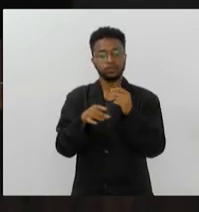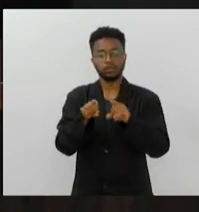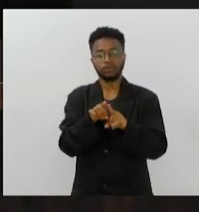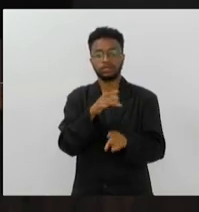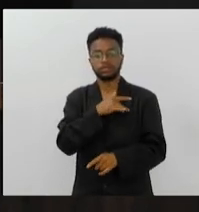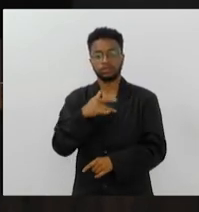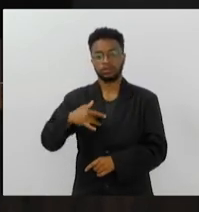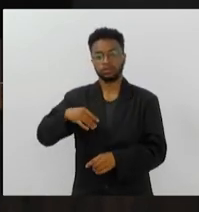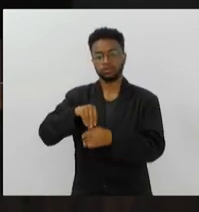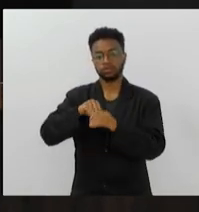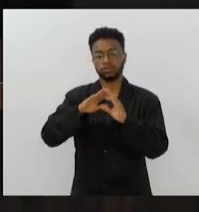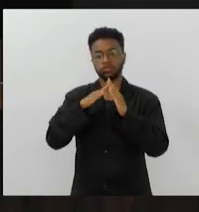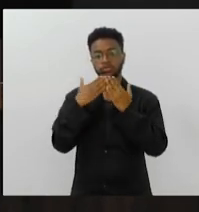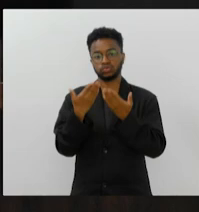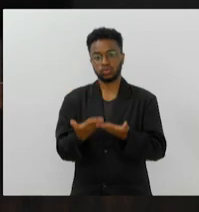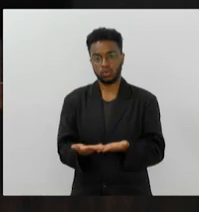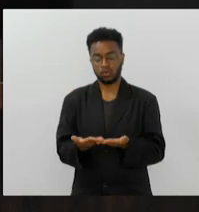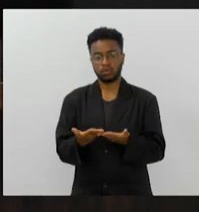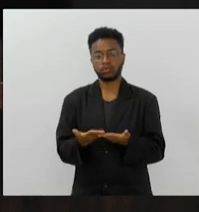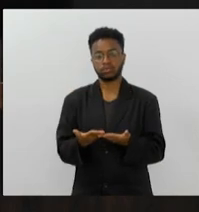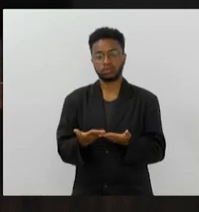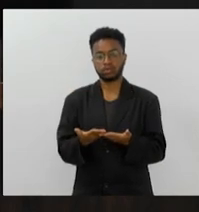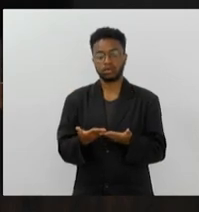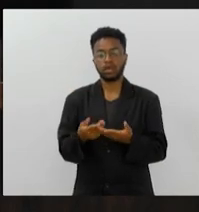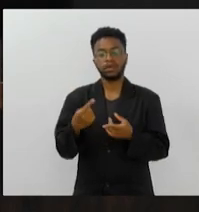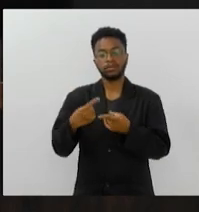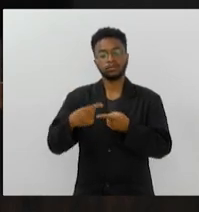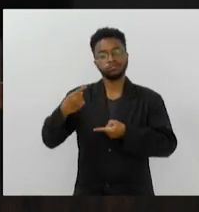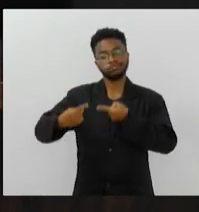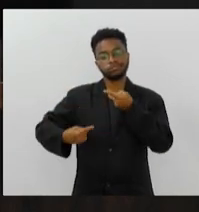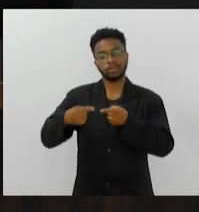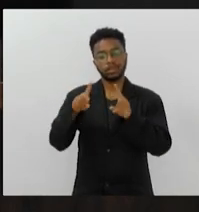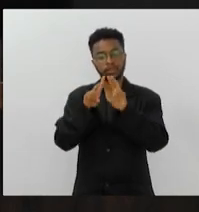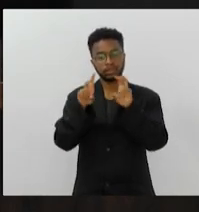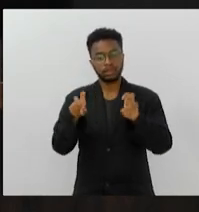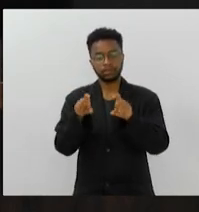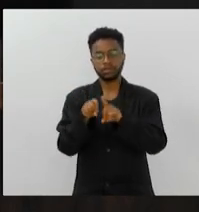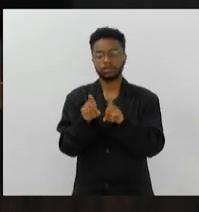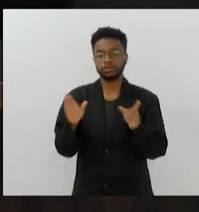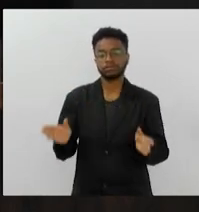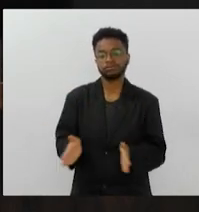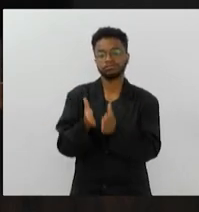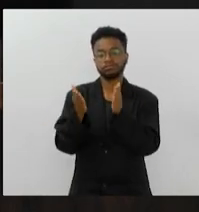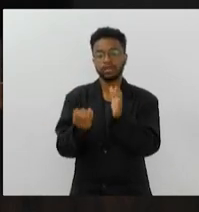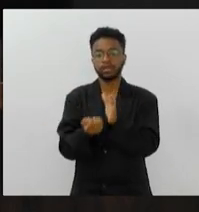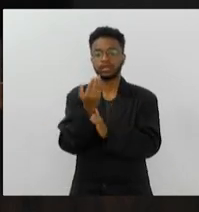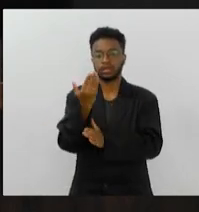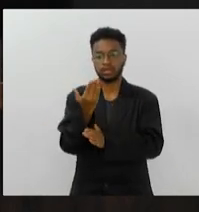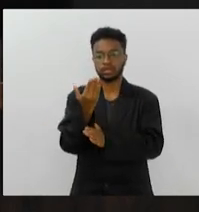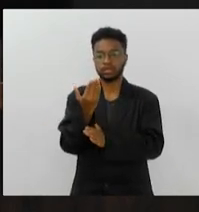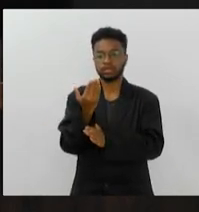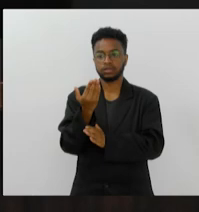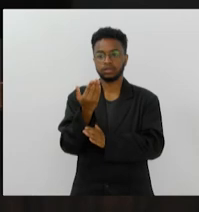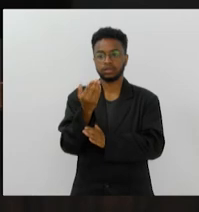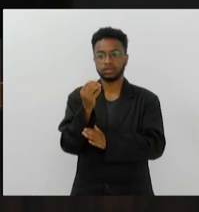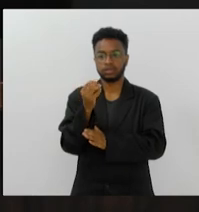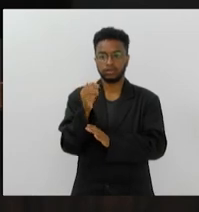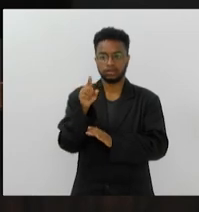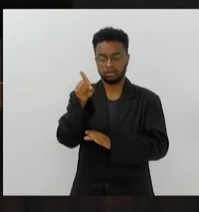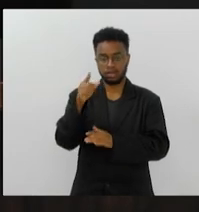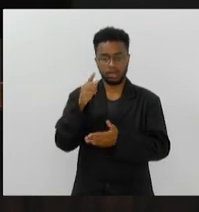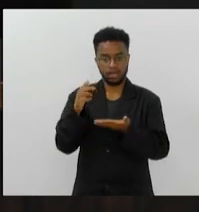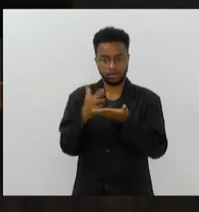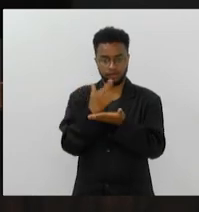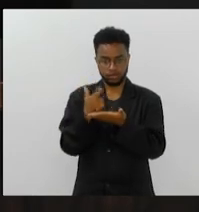Saúde nas Escolas, na qual aborda o tema e incentiva a criação de ciclos escolares. A revistinha é essa aqui, gente.